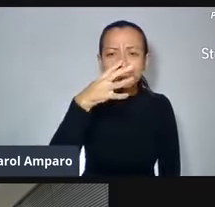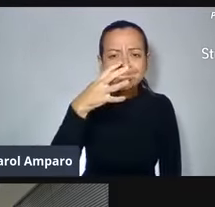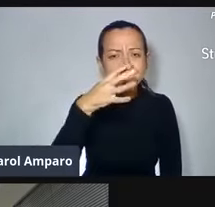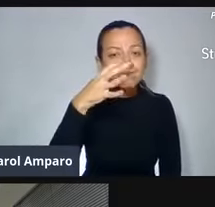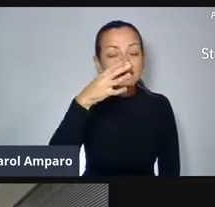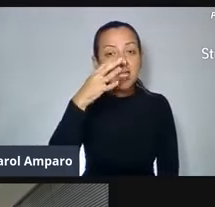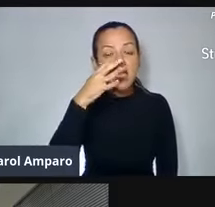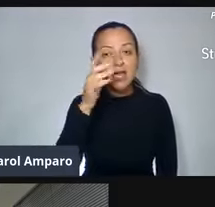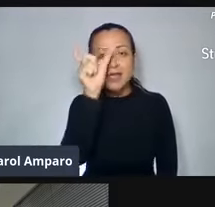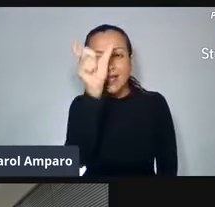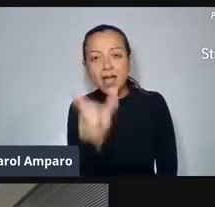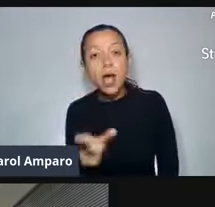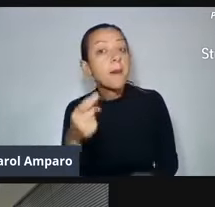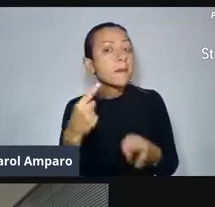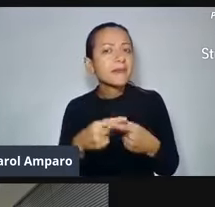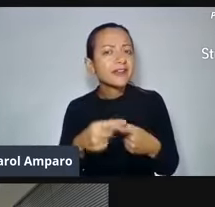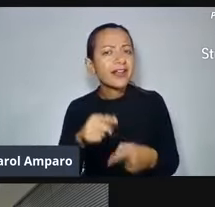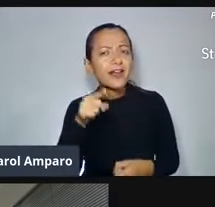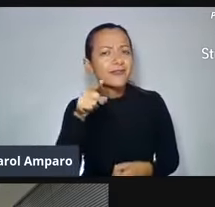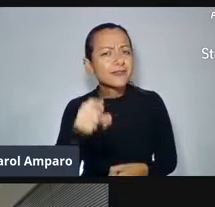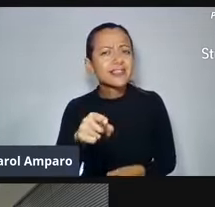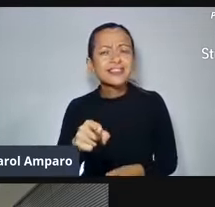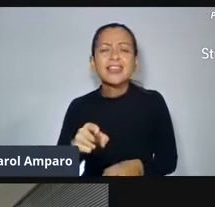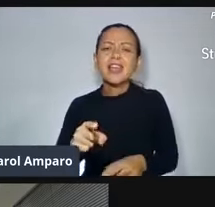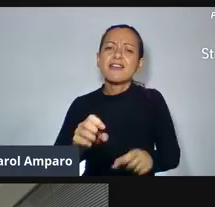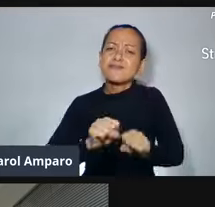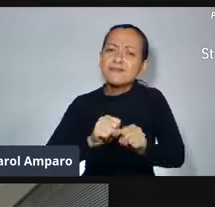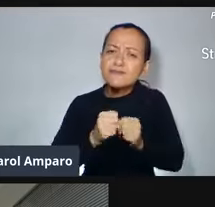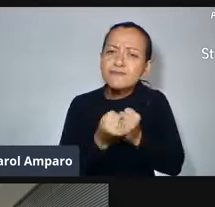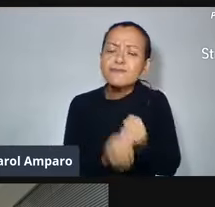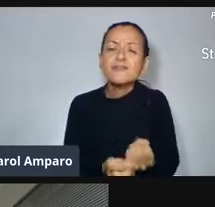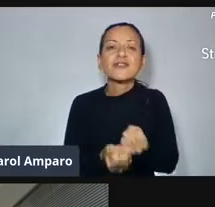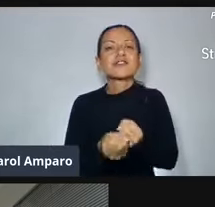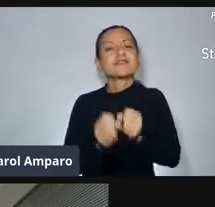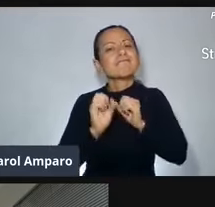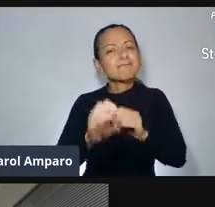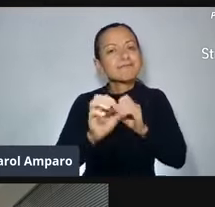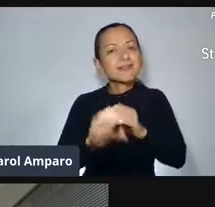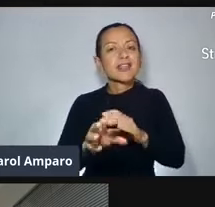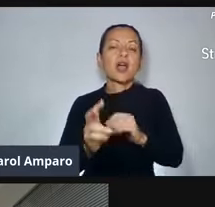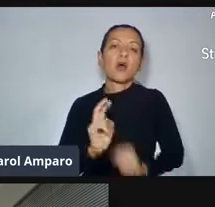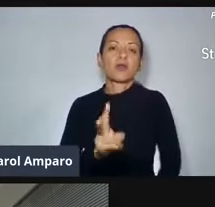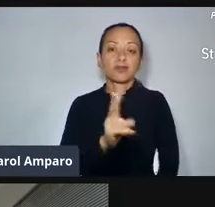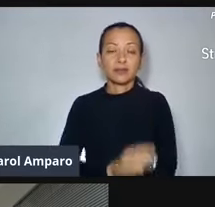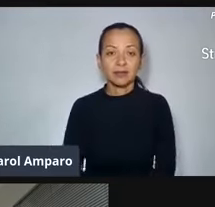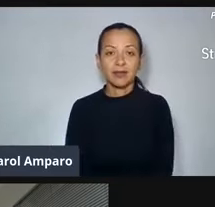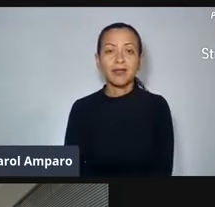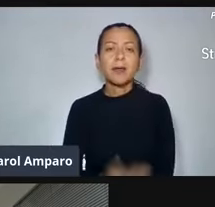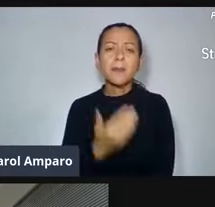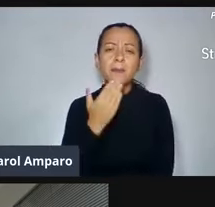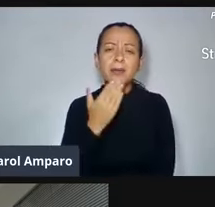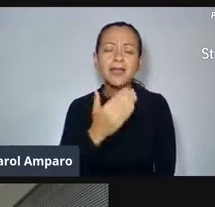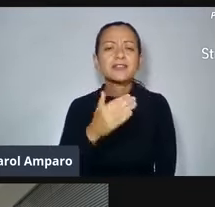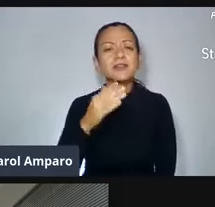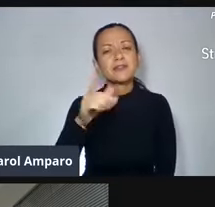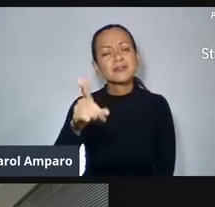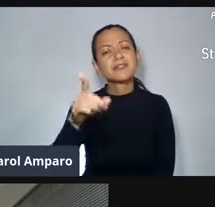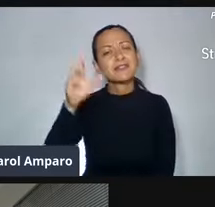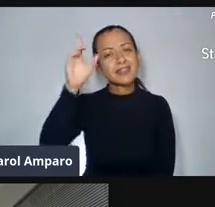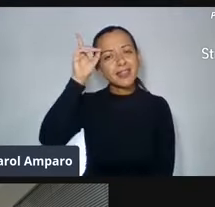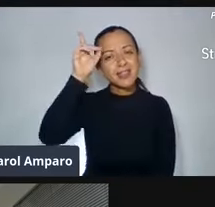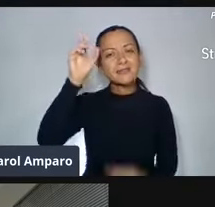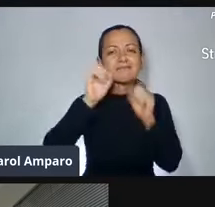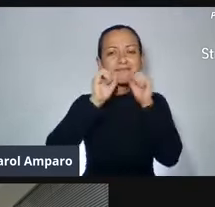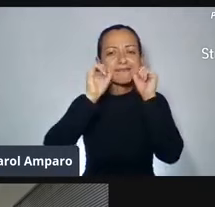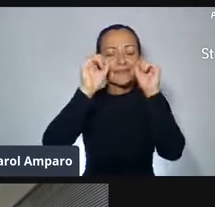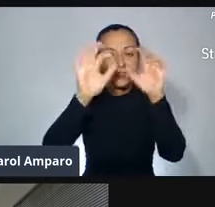de continuar educando a todos nós. Grande mestre, peço a bênção para o senhor. Muito obrigado